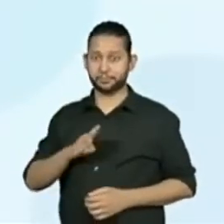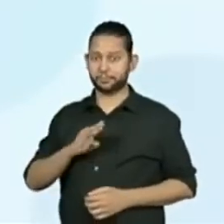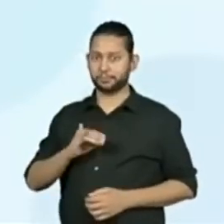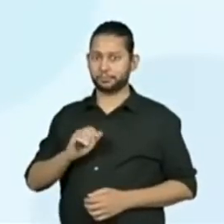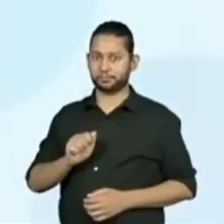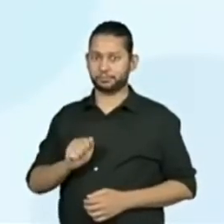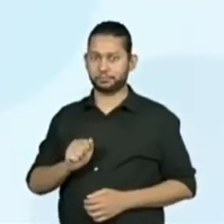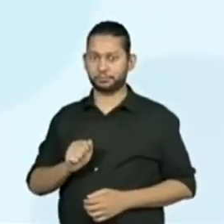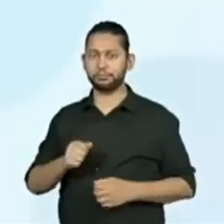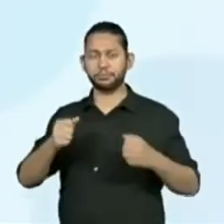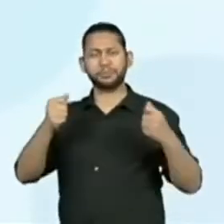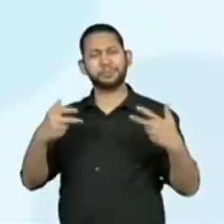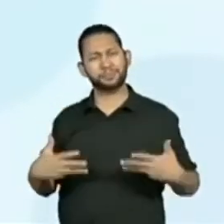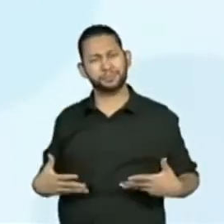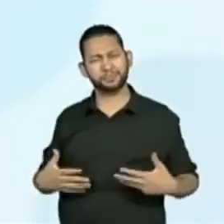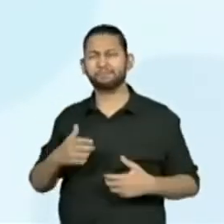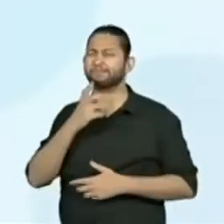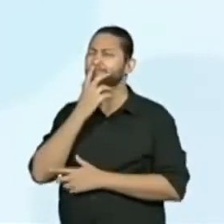número